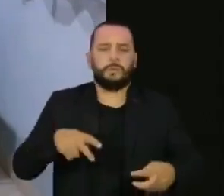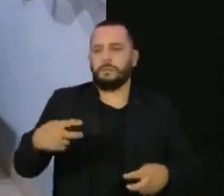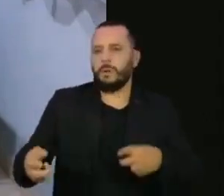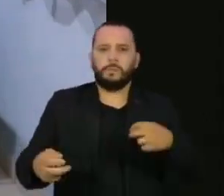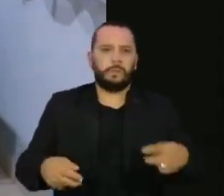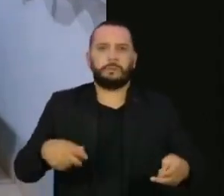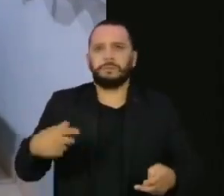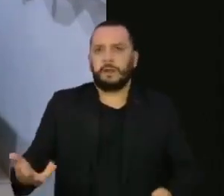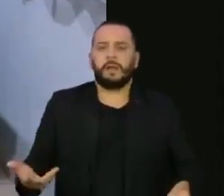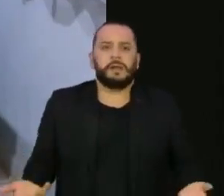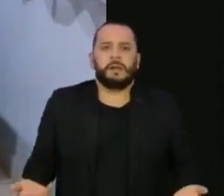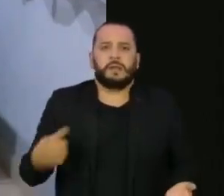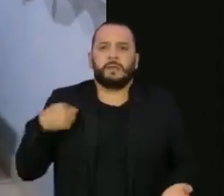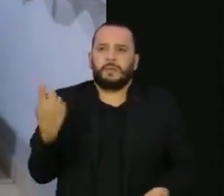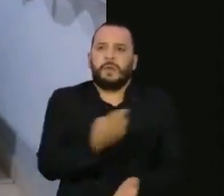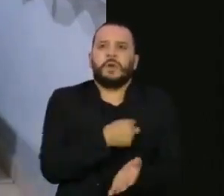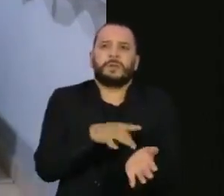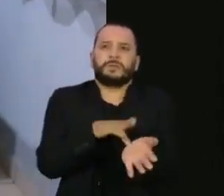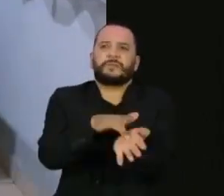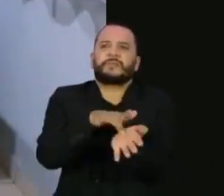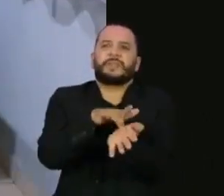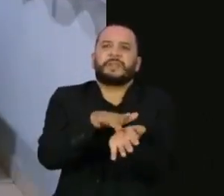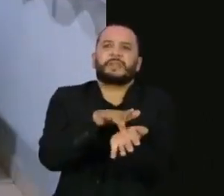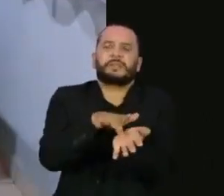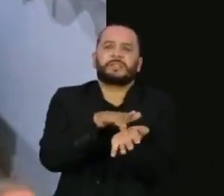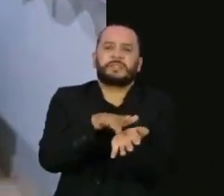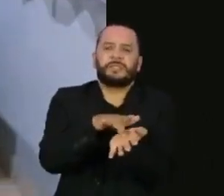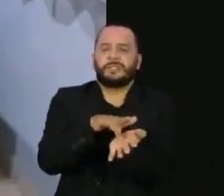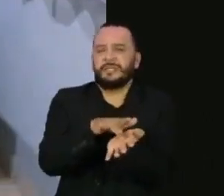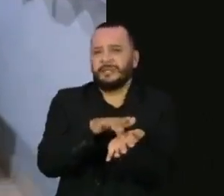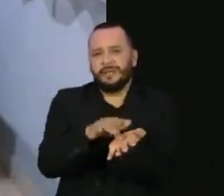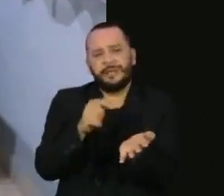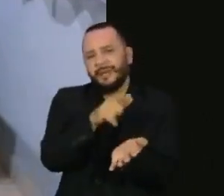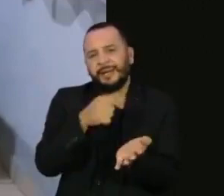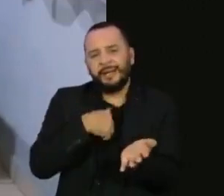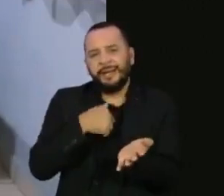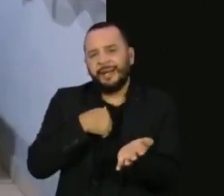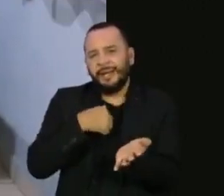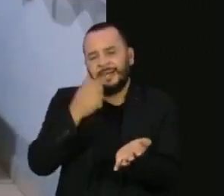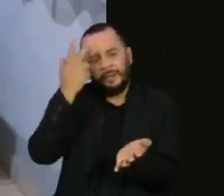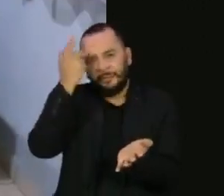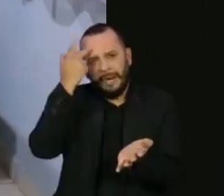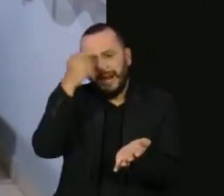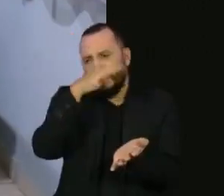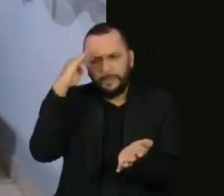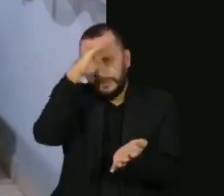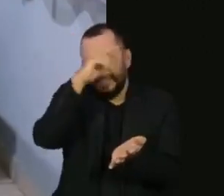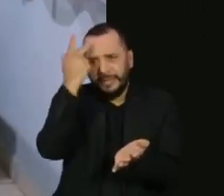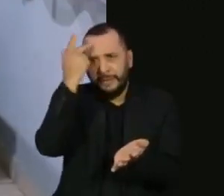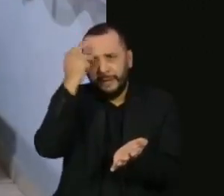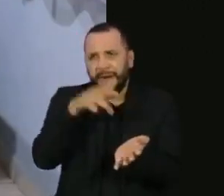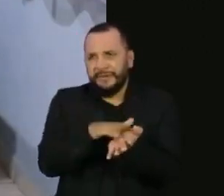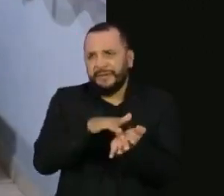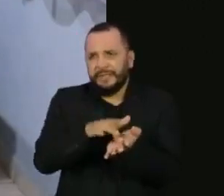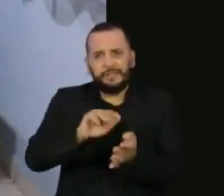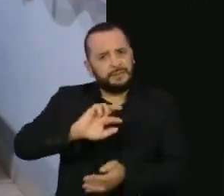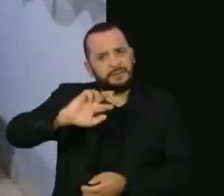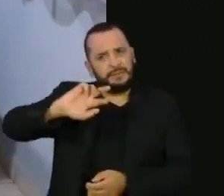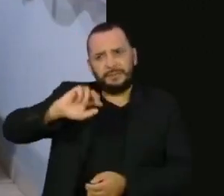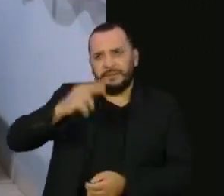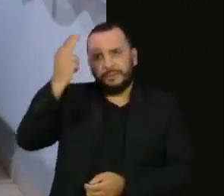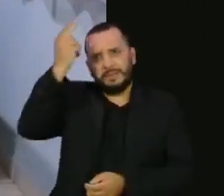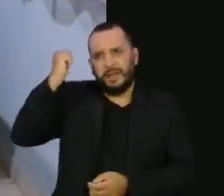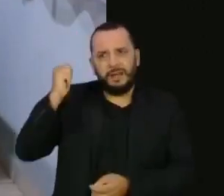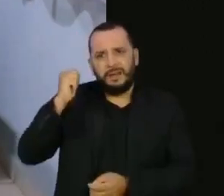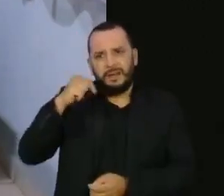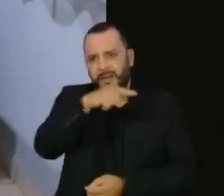dá para fingir que, sabe, fingir que esse homem não existe. Infelizmente, ele existe e ele faz